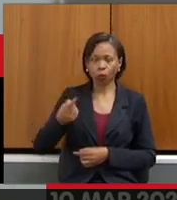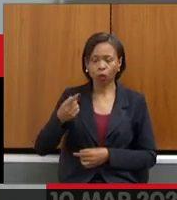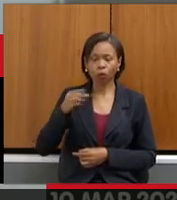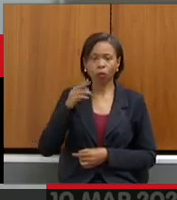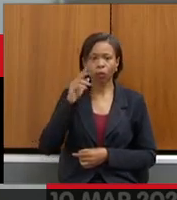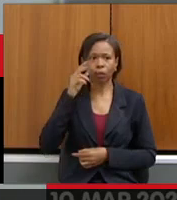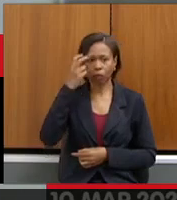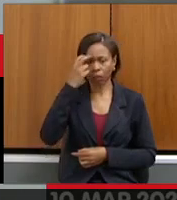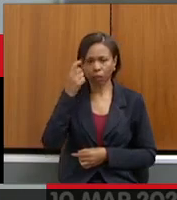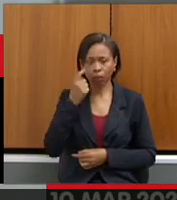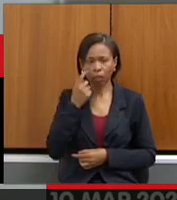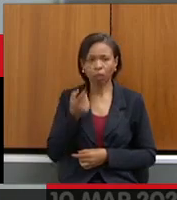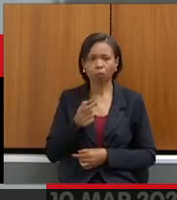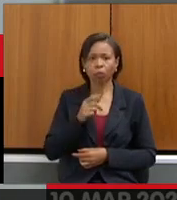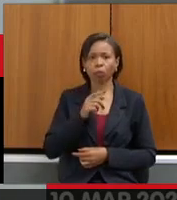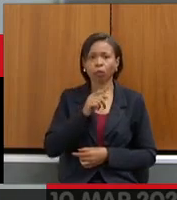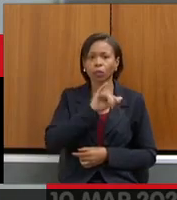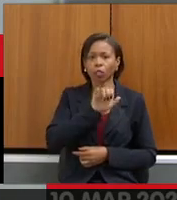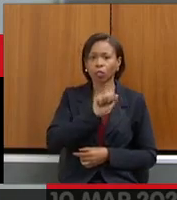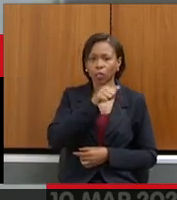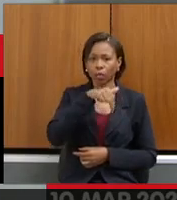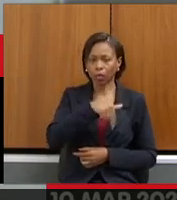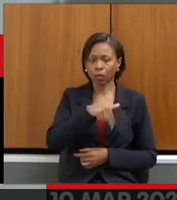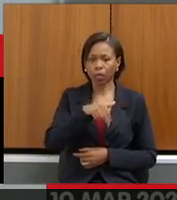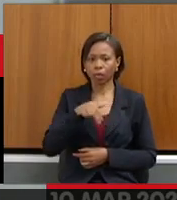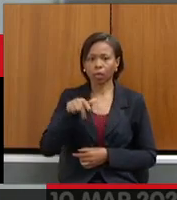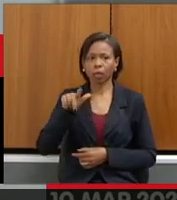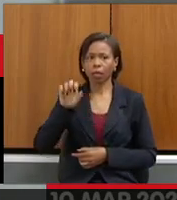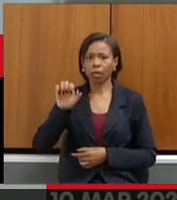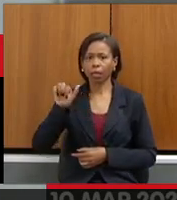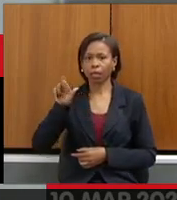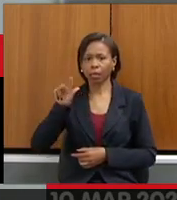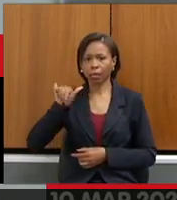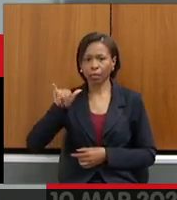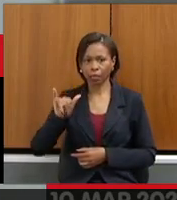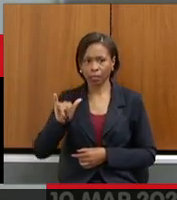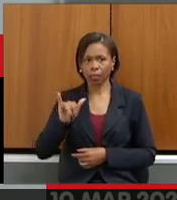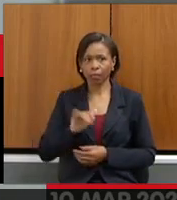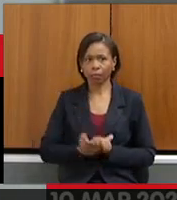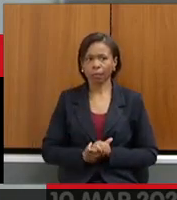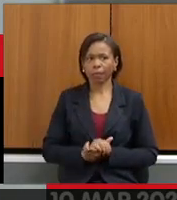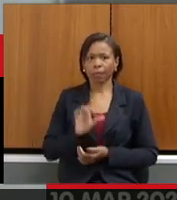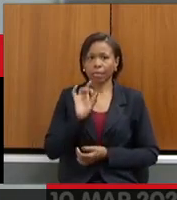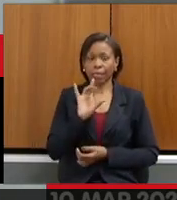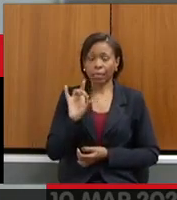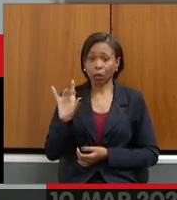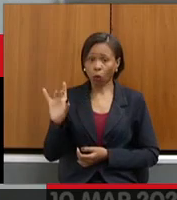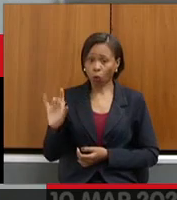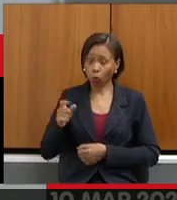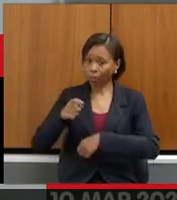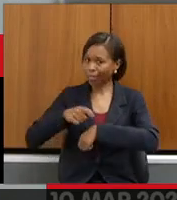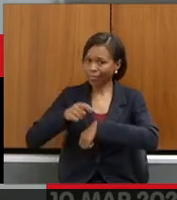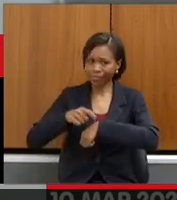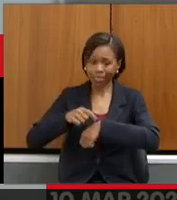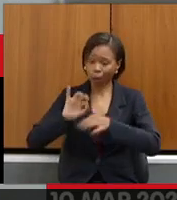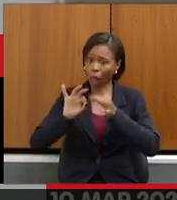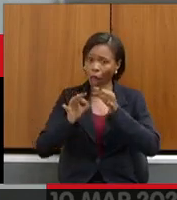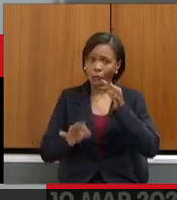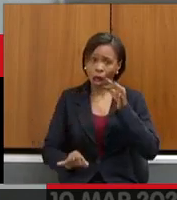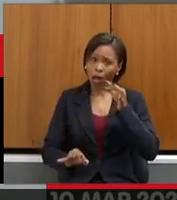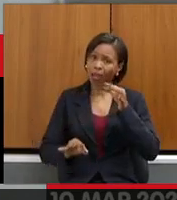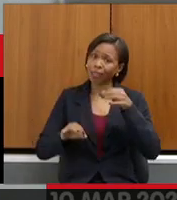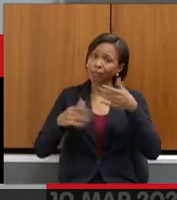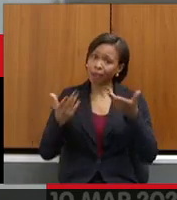já fretado busco e deputado ele grilo como temos pouco mais de 20 minutos se cada um não cumprido o seu tempo nós teremos